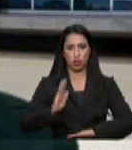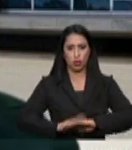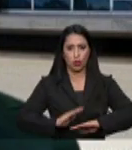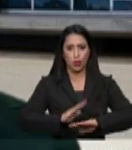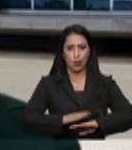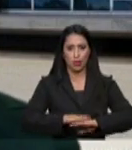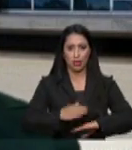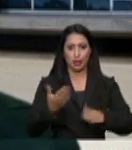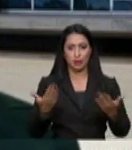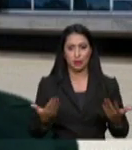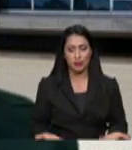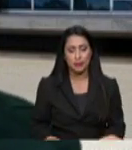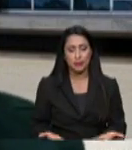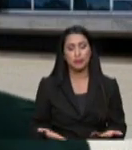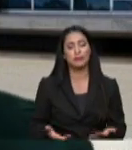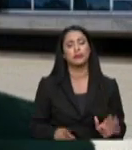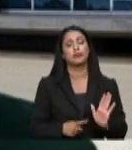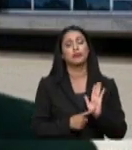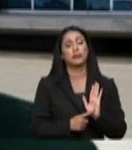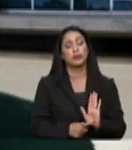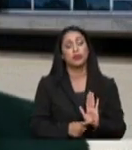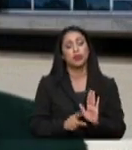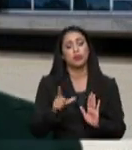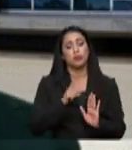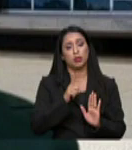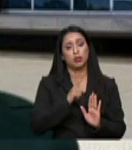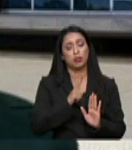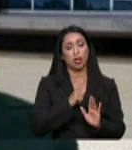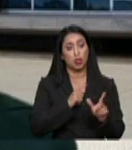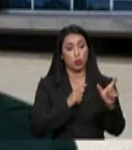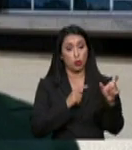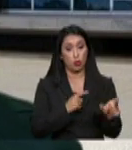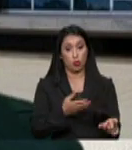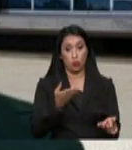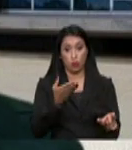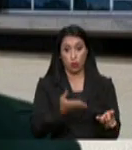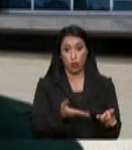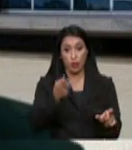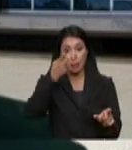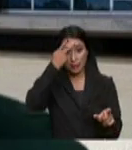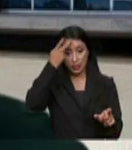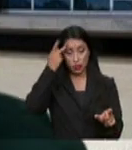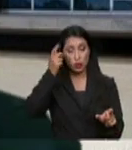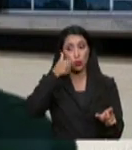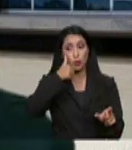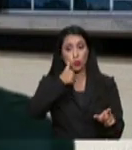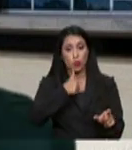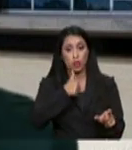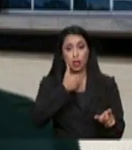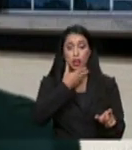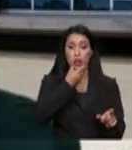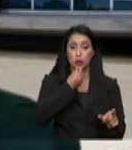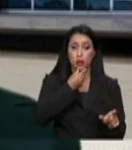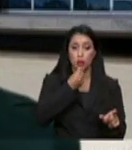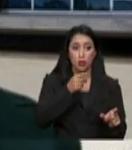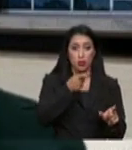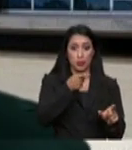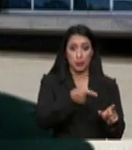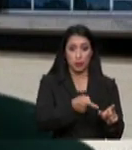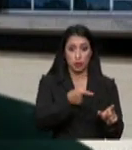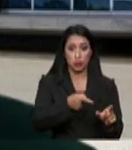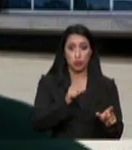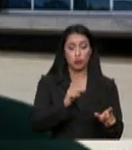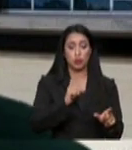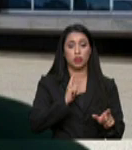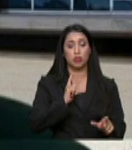necessário que se registre pe entre as grandes aventuras de um homem e de alguém de uma mulher e de alguém